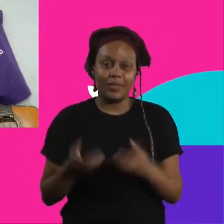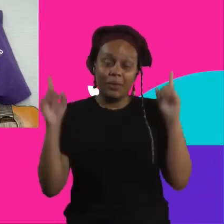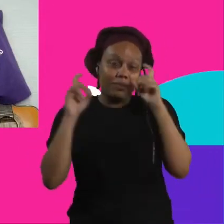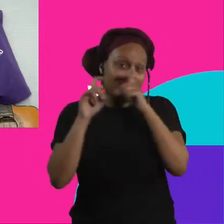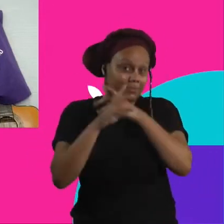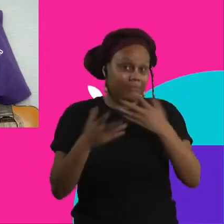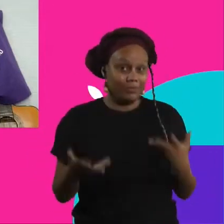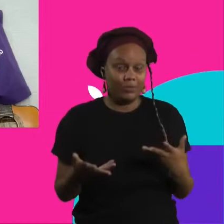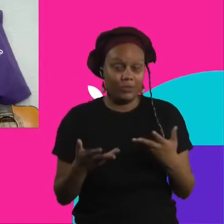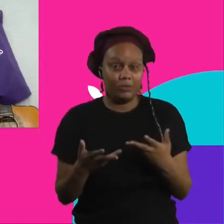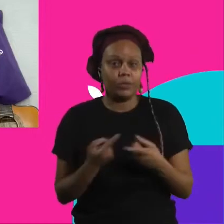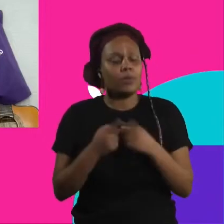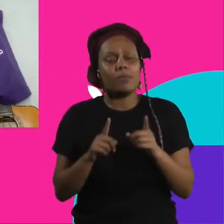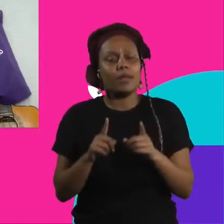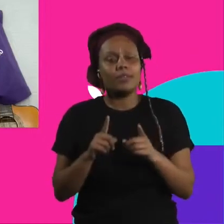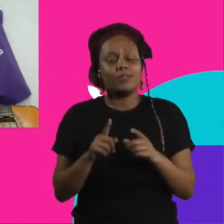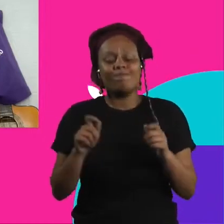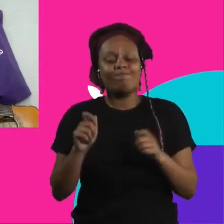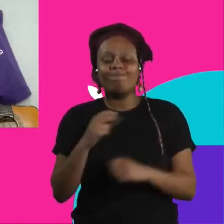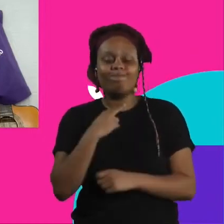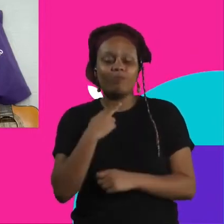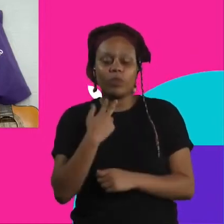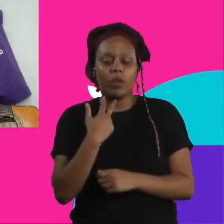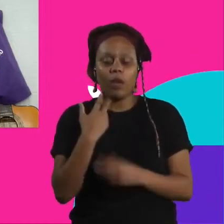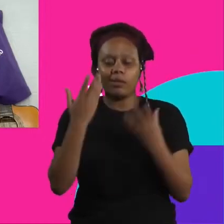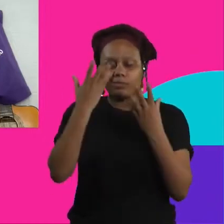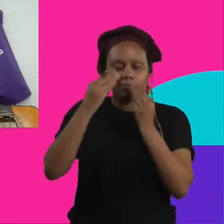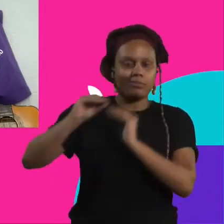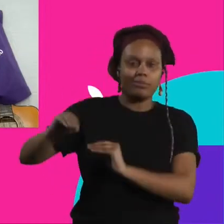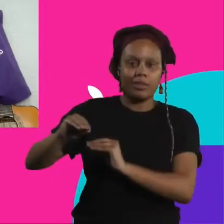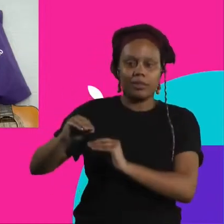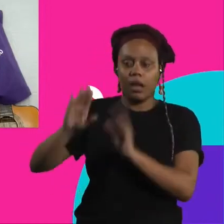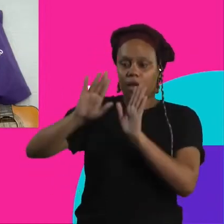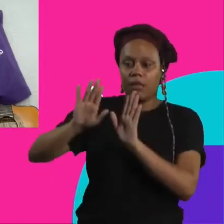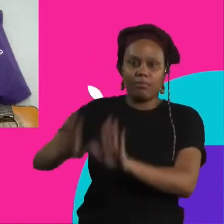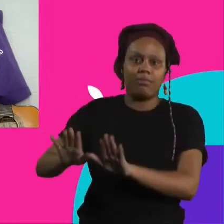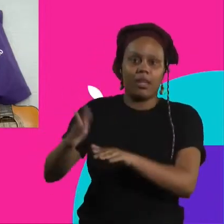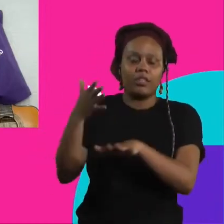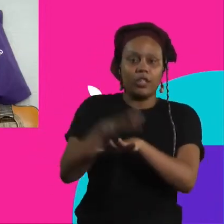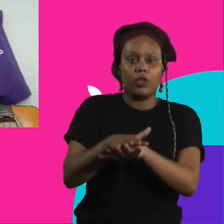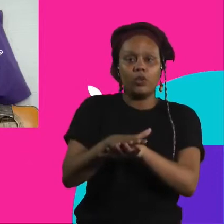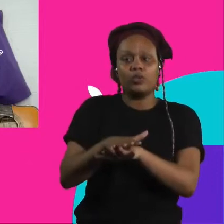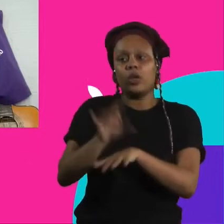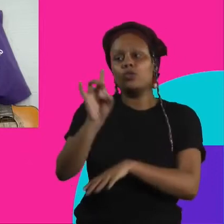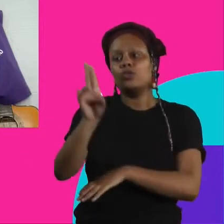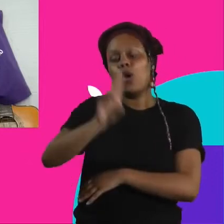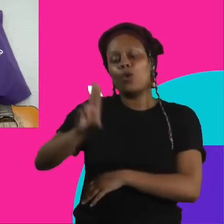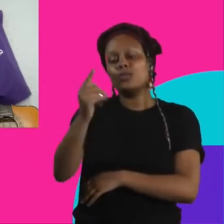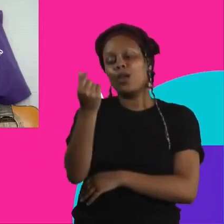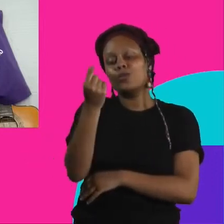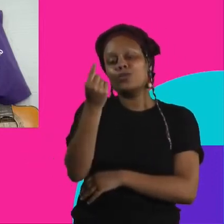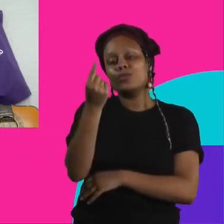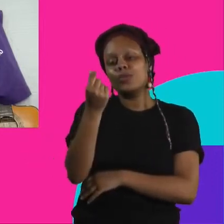complicado, né? Mas a gente não pode deixar que a inclusão seja usada também para as pessoas colocarem um pouquinho de dinheiro que elas